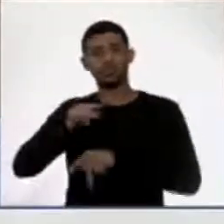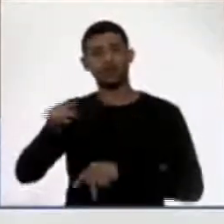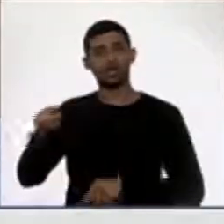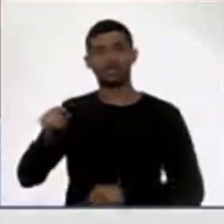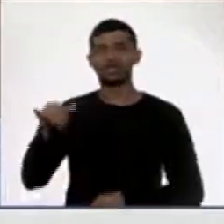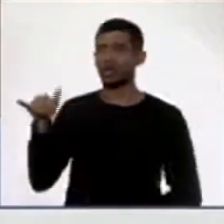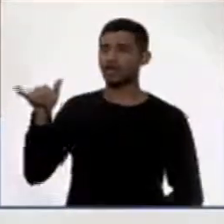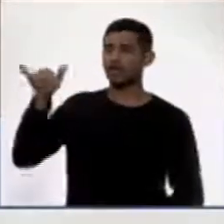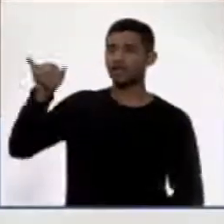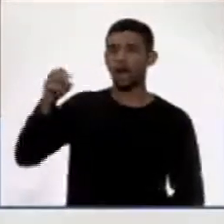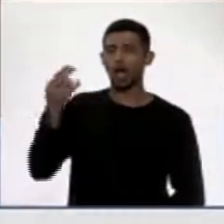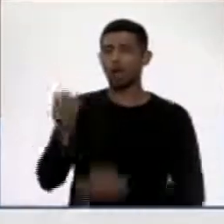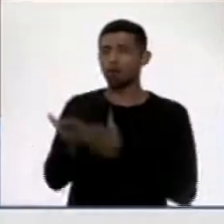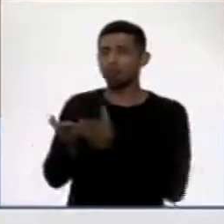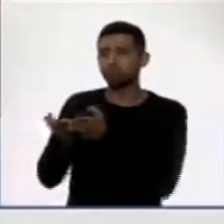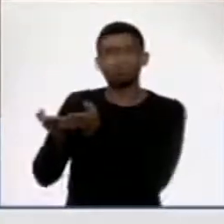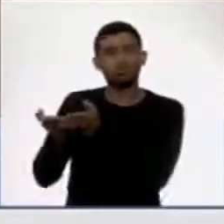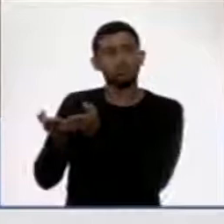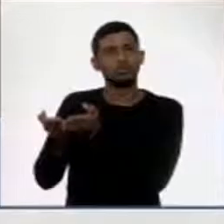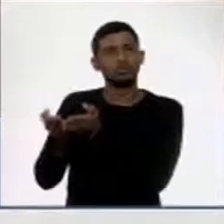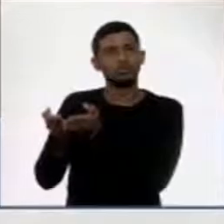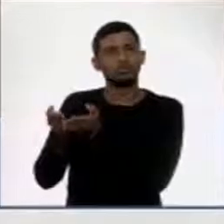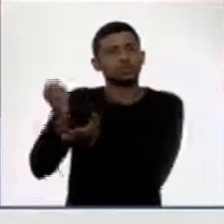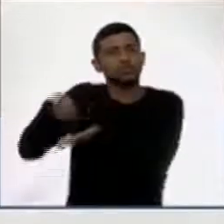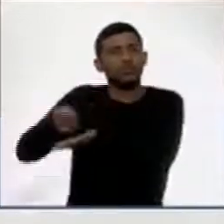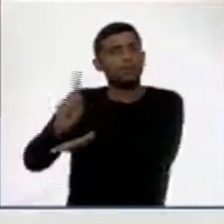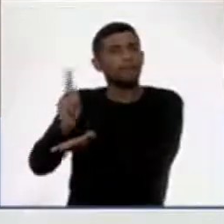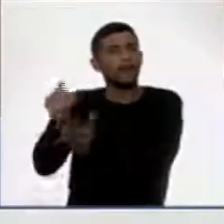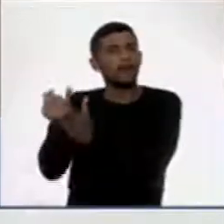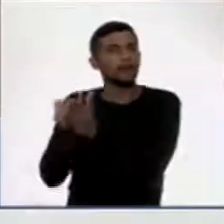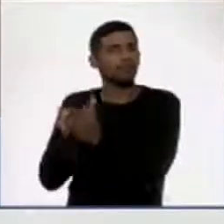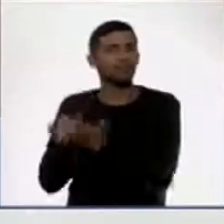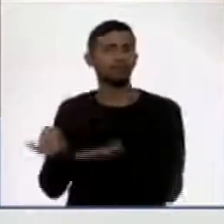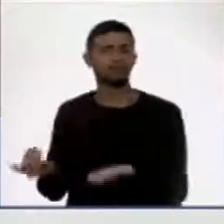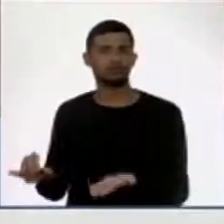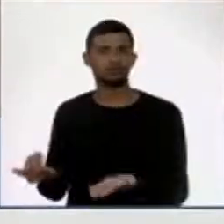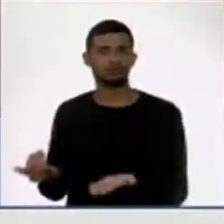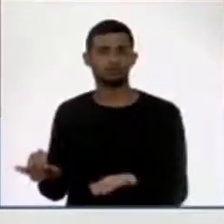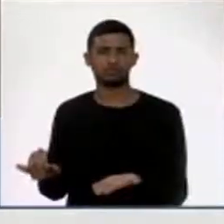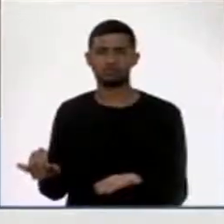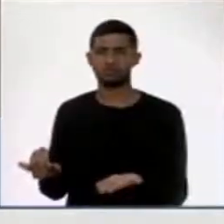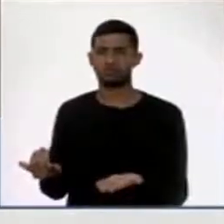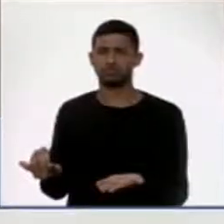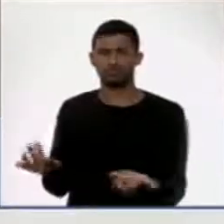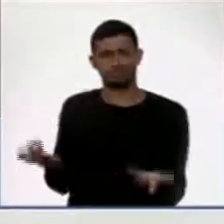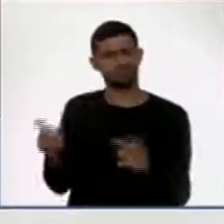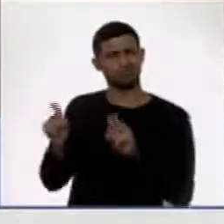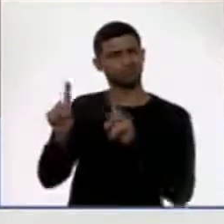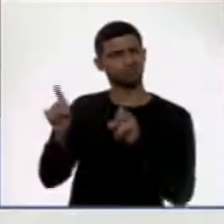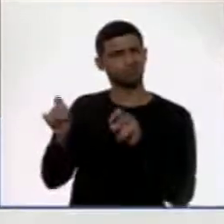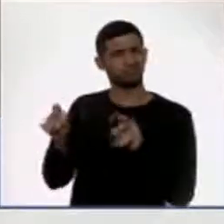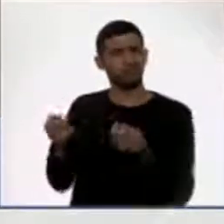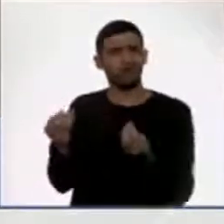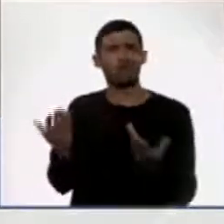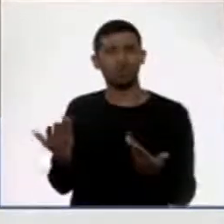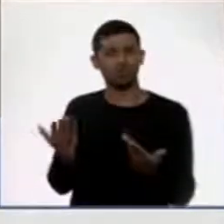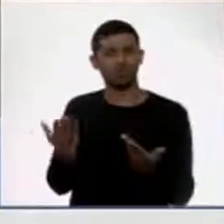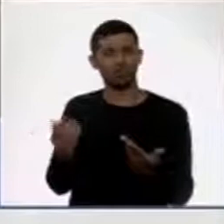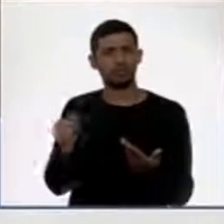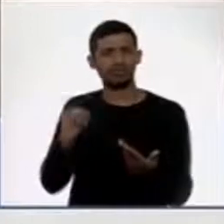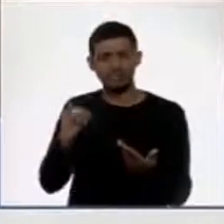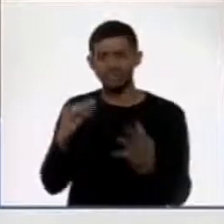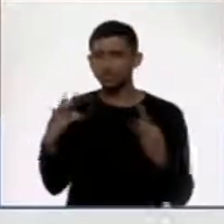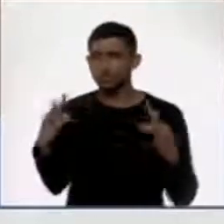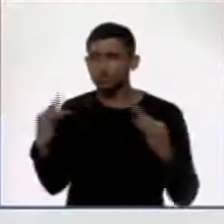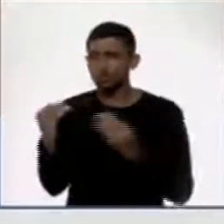luxo, não pagam tributos sobre esses bens. Se a gente tributasse